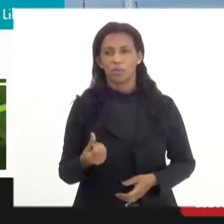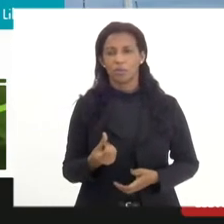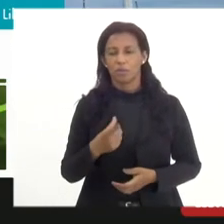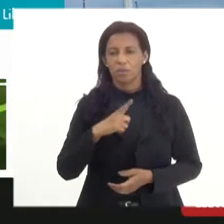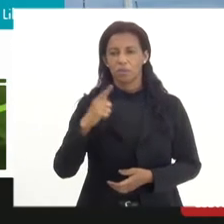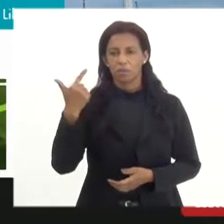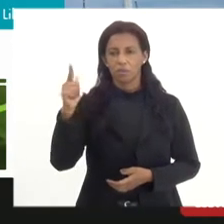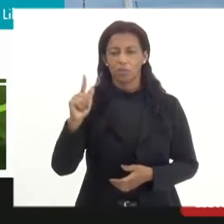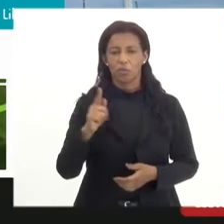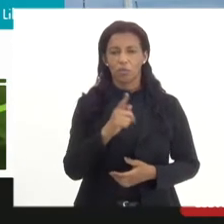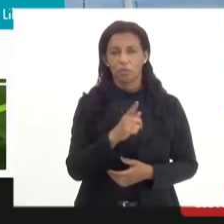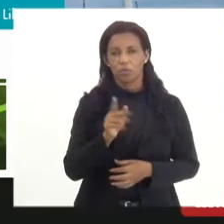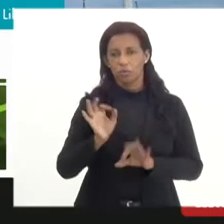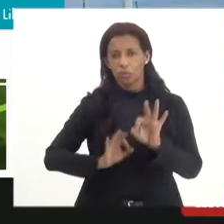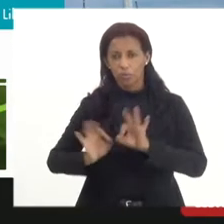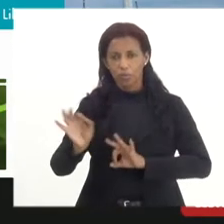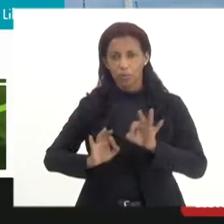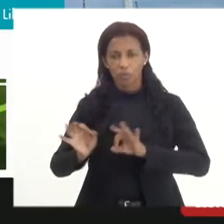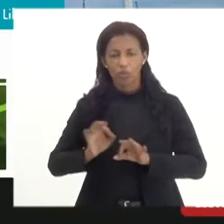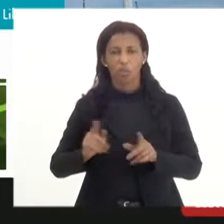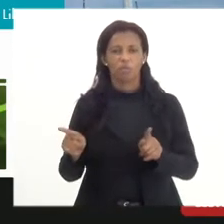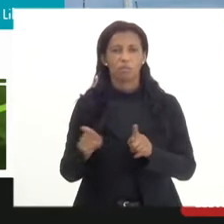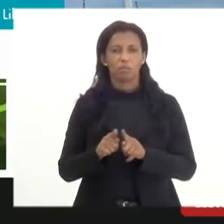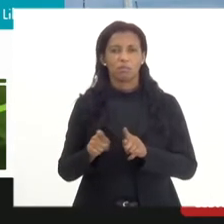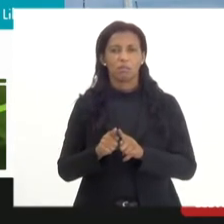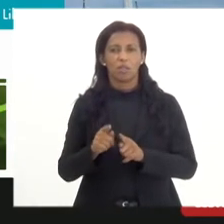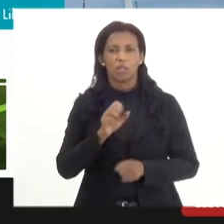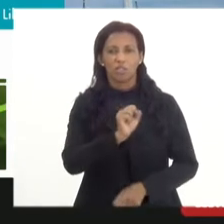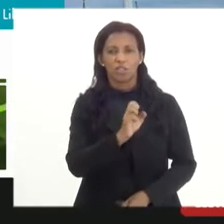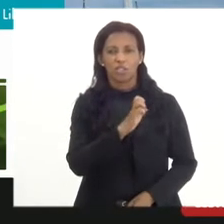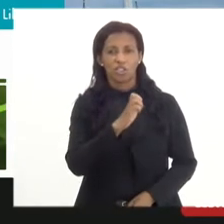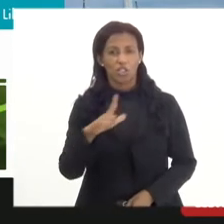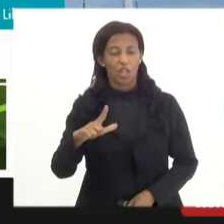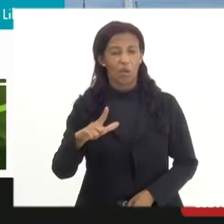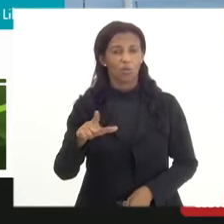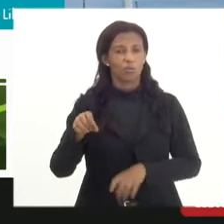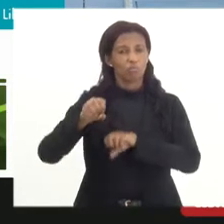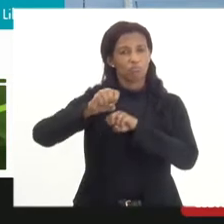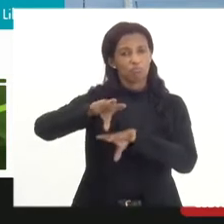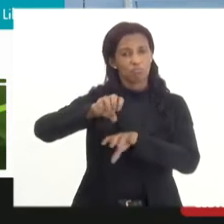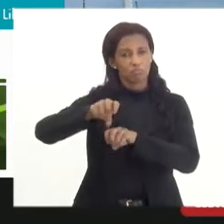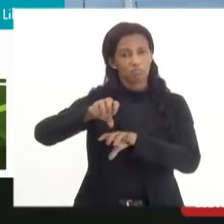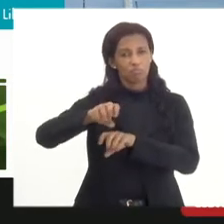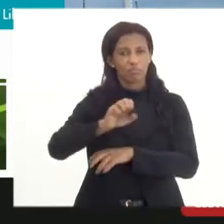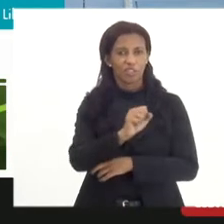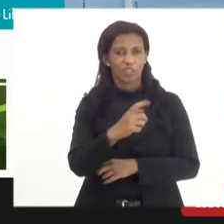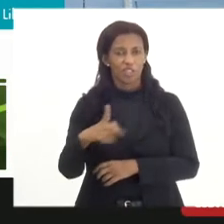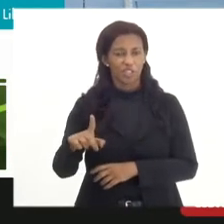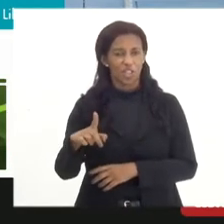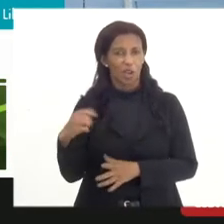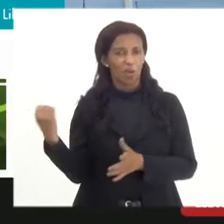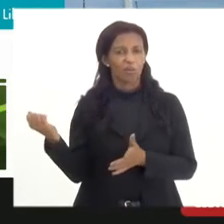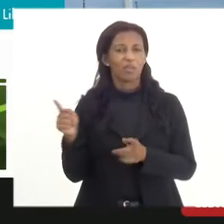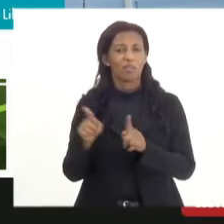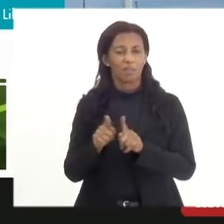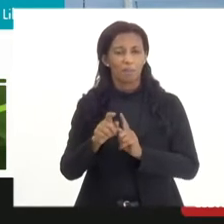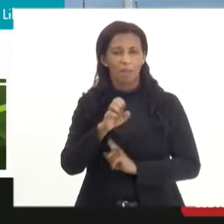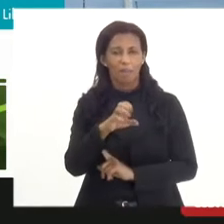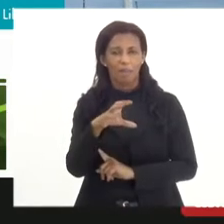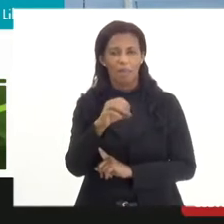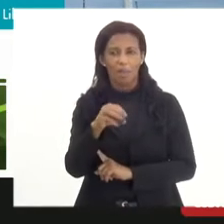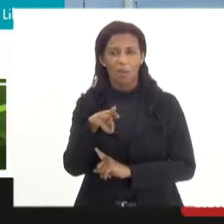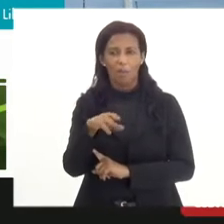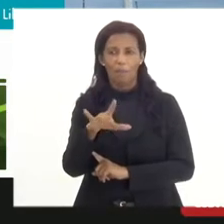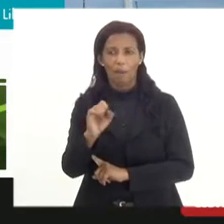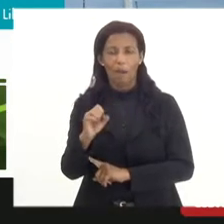Temos outros projetos de patrocínio também no Rio de Janeiro, o Prêmio Shell de Educação Científica, a Shell Ecomarathon, somos